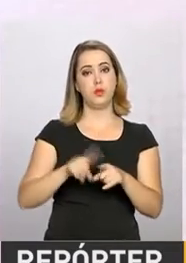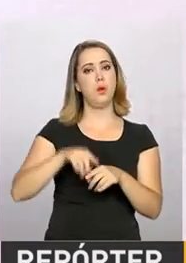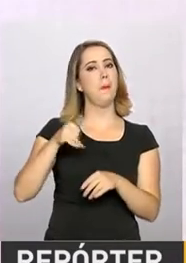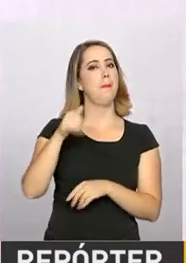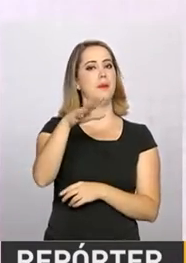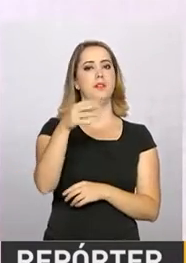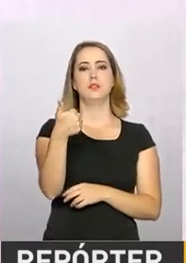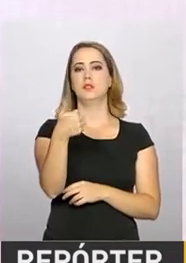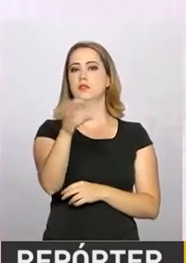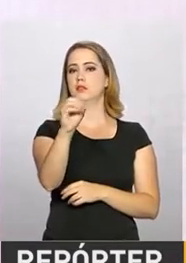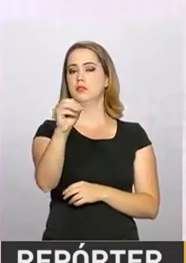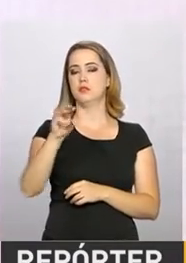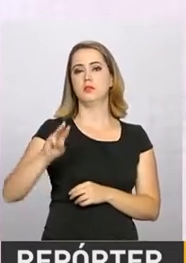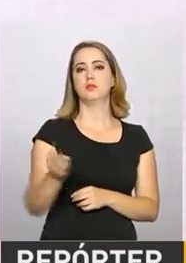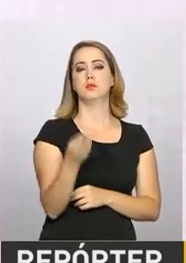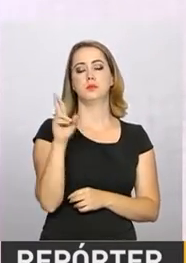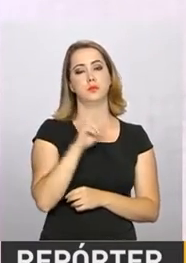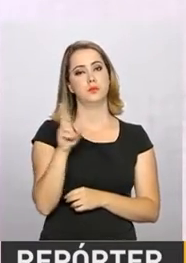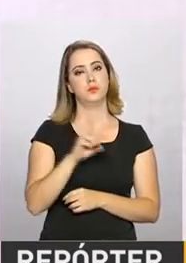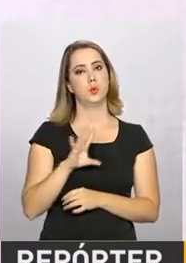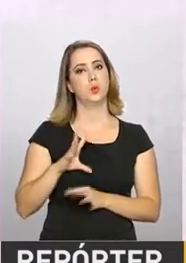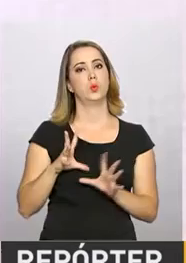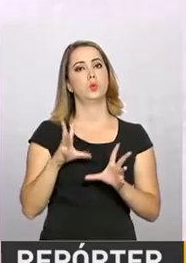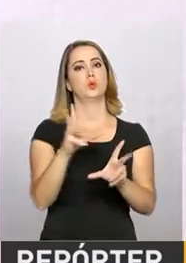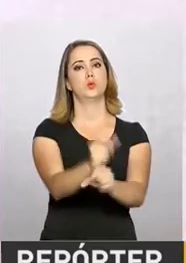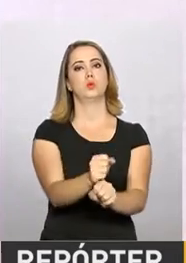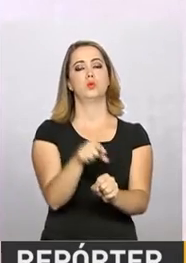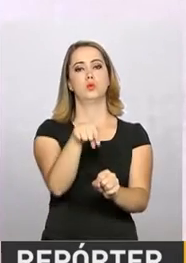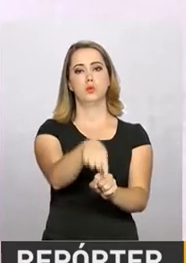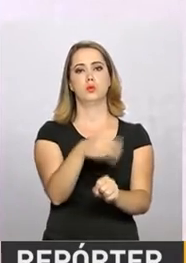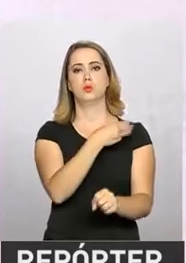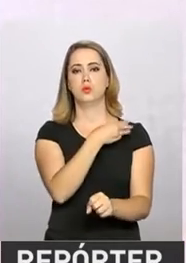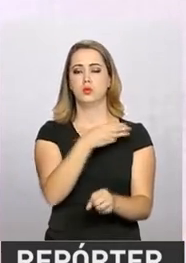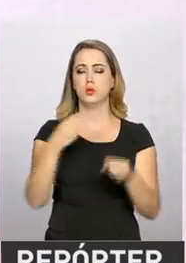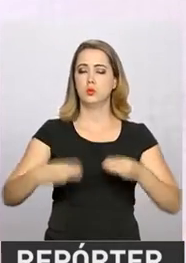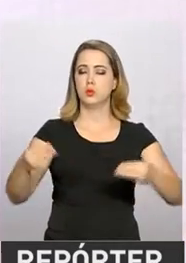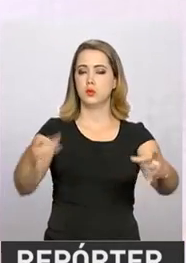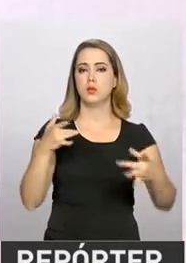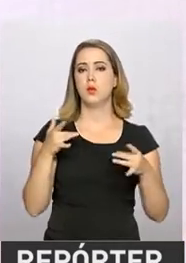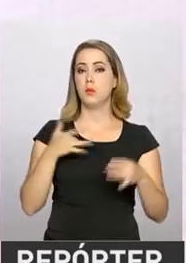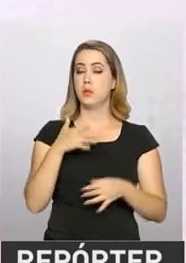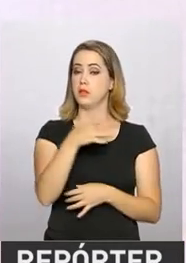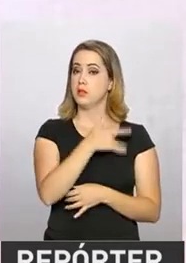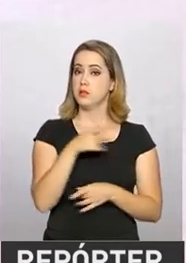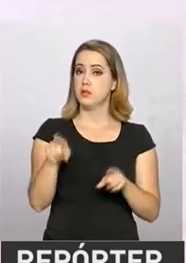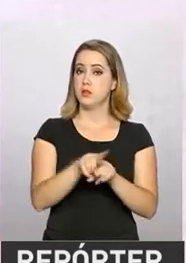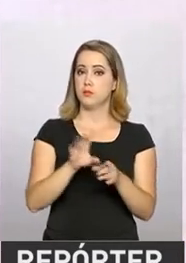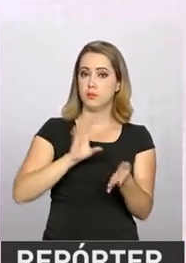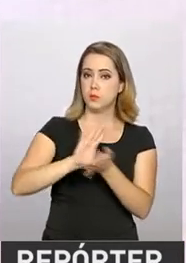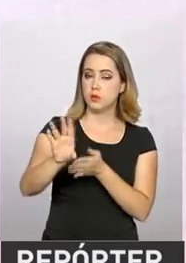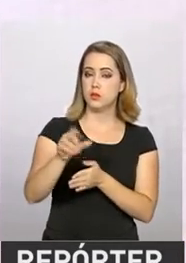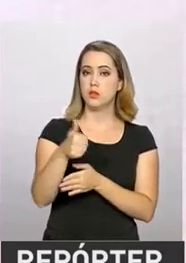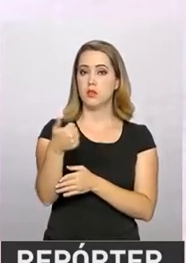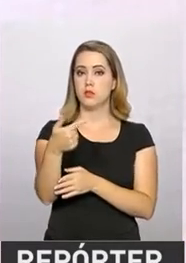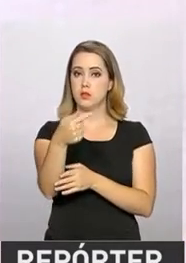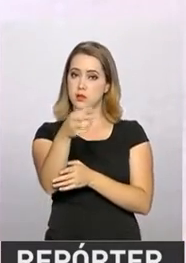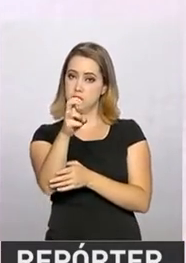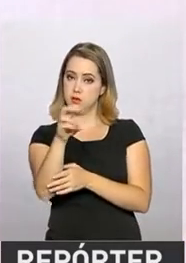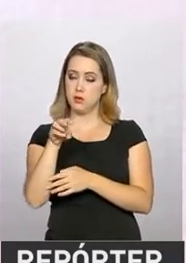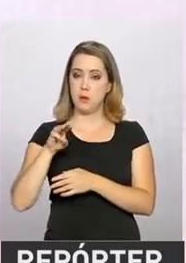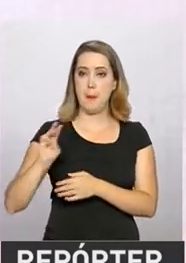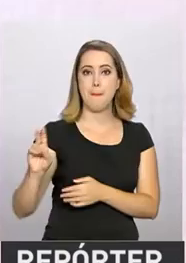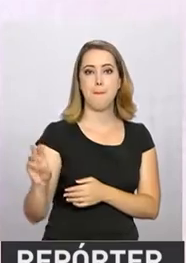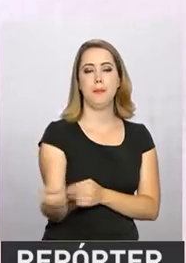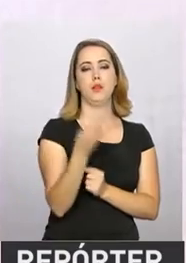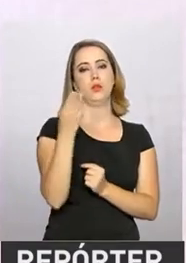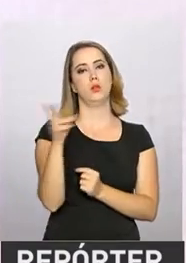de 100 milhões de reais. No total, o Ministério da Saúde repassou 175 milhões e 800 mil reais aos estados